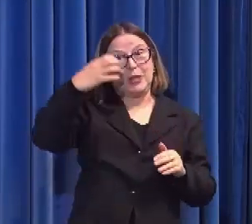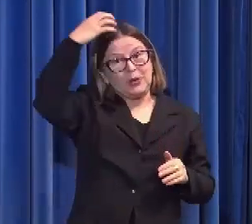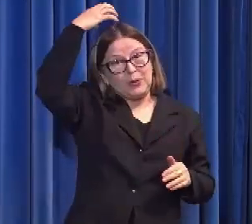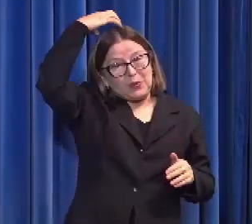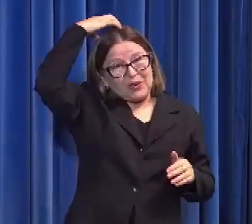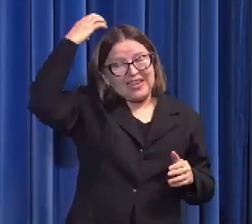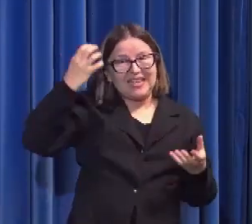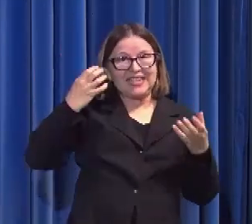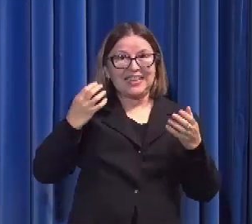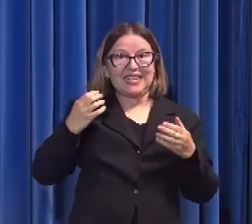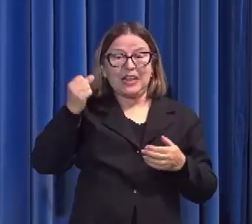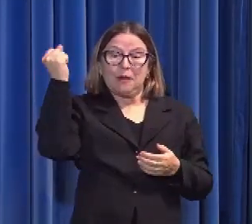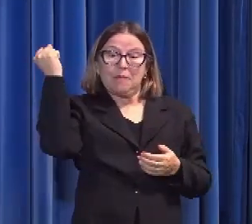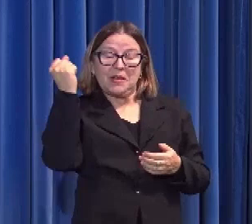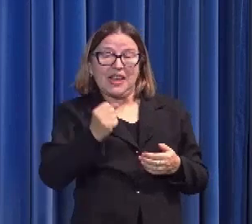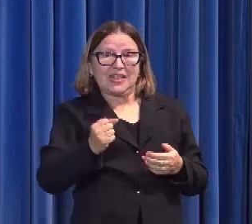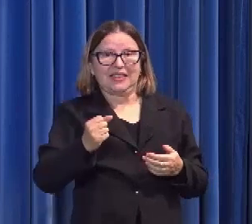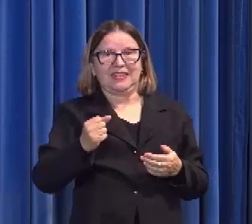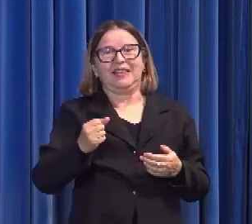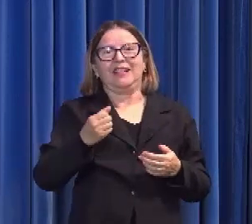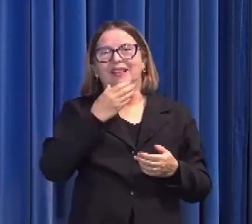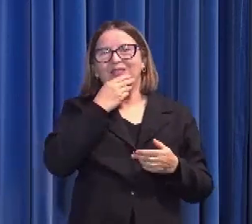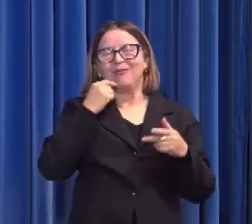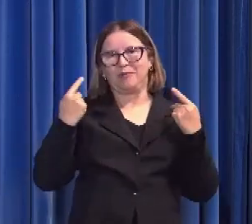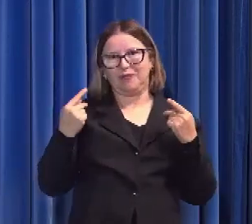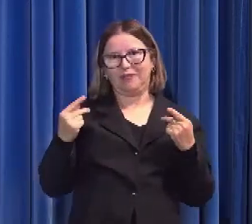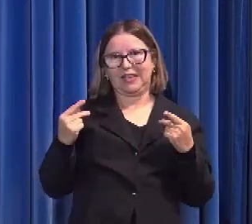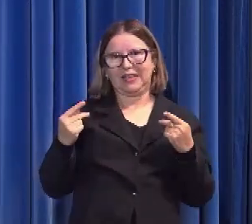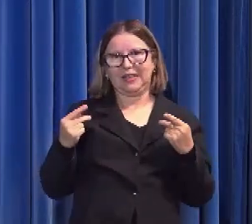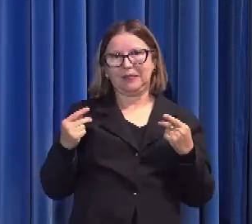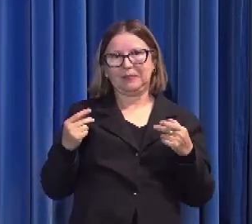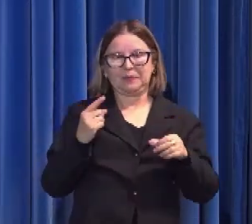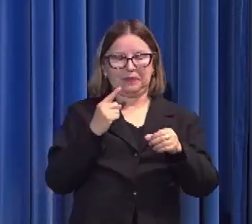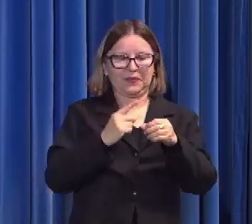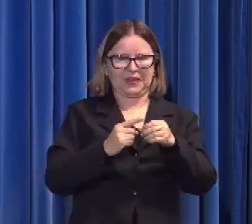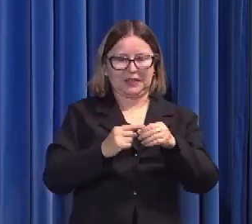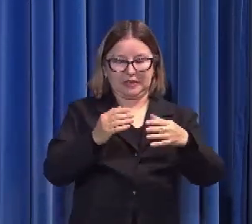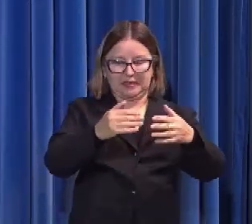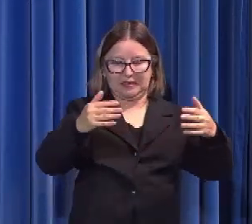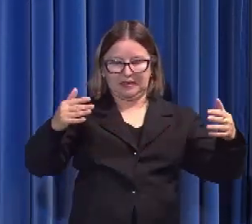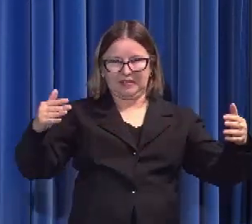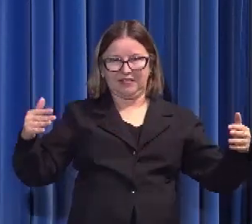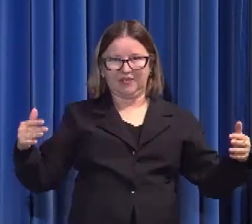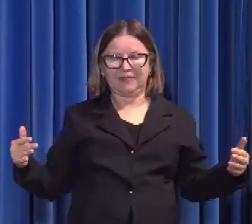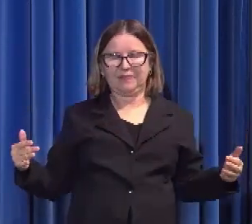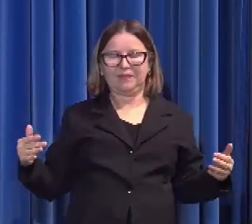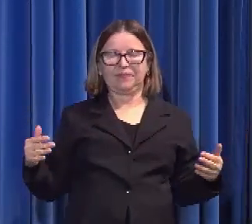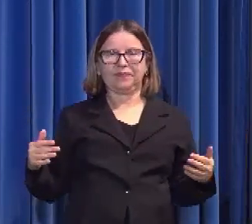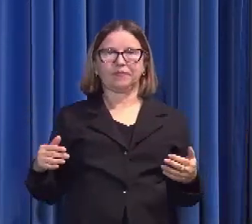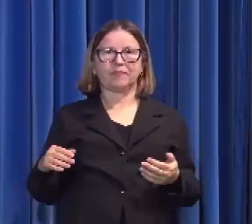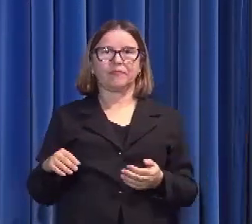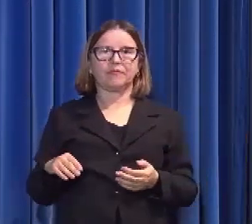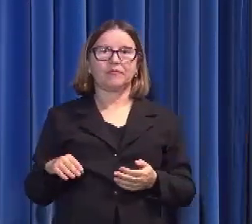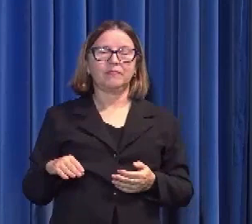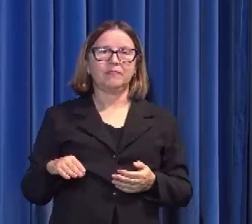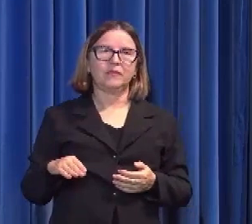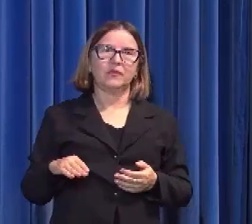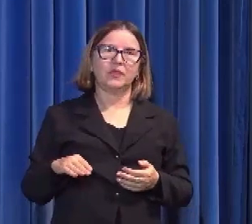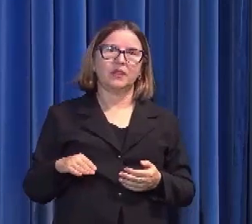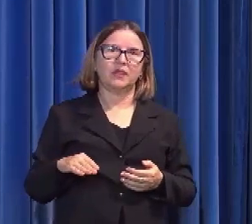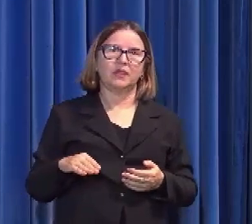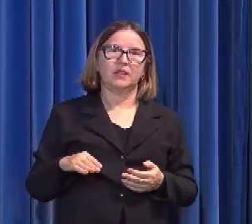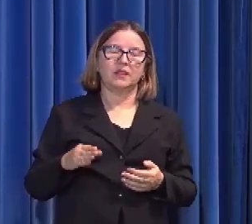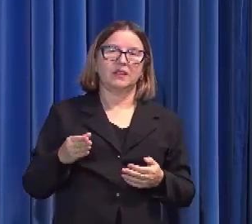cercou a cidade e o osso o acólito do profeta ficou apavorado e